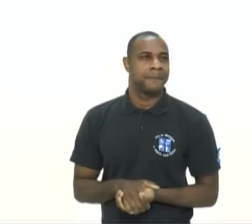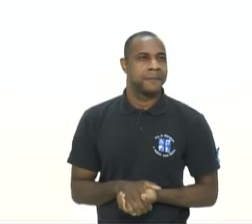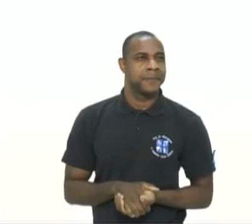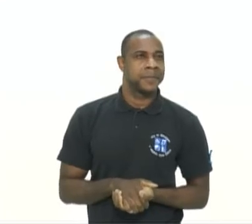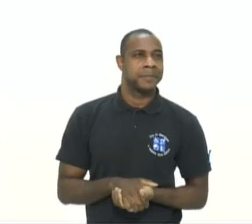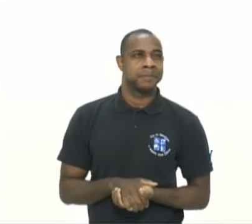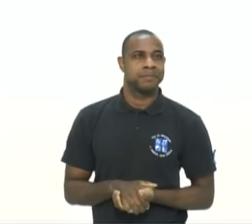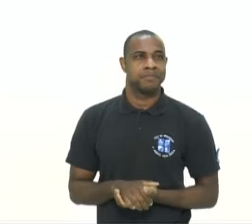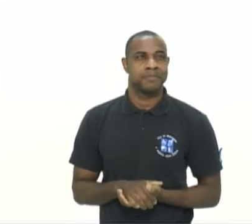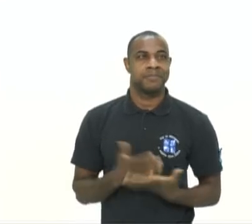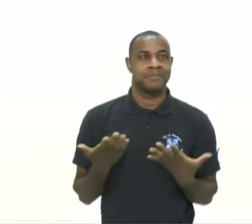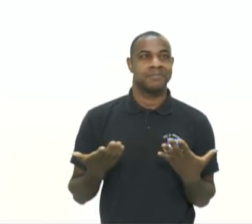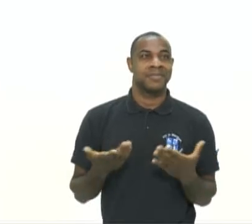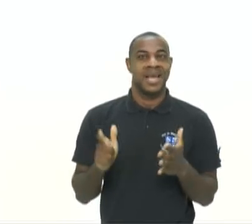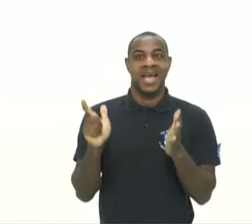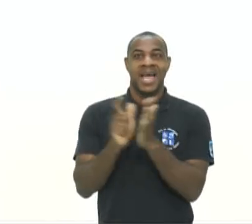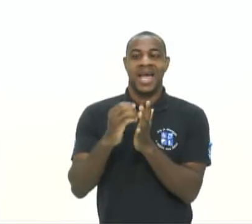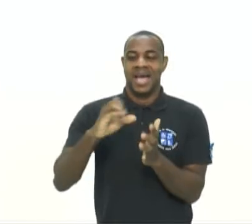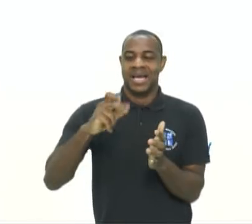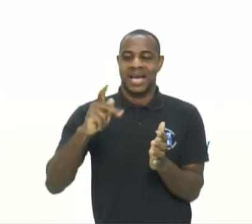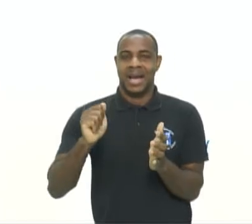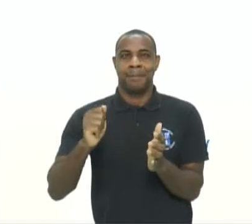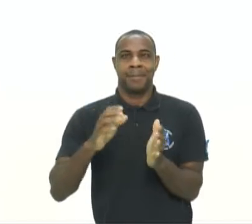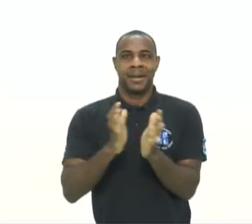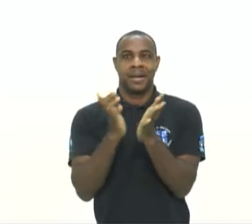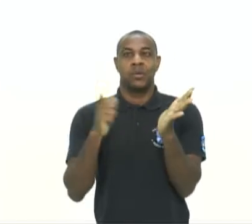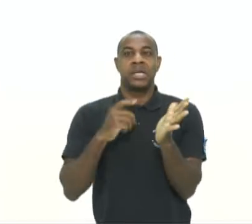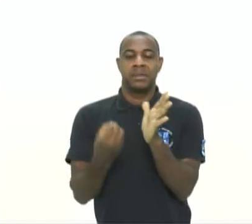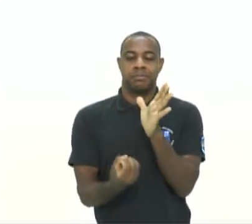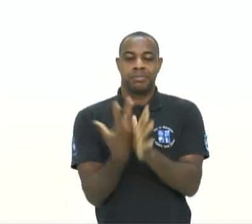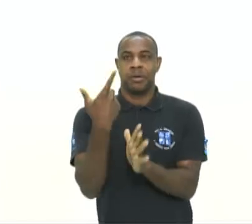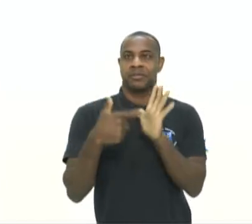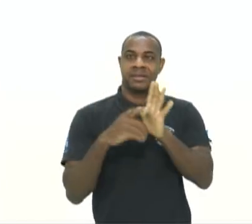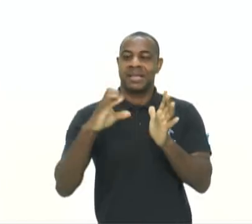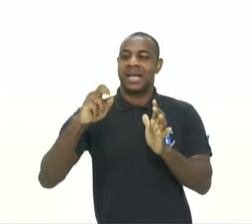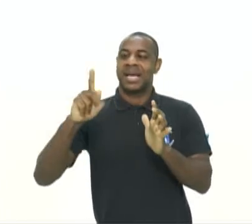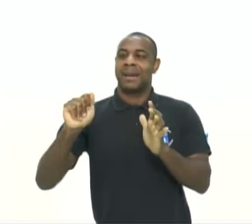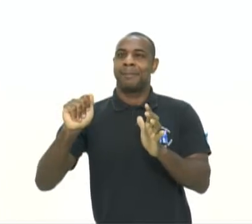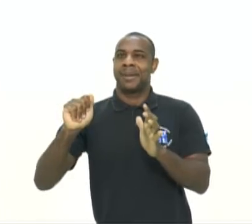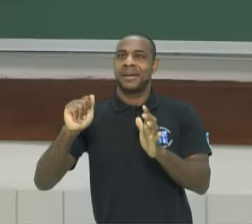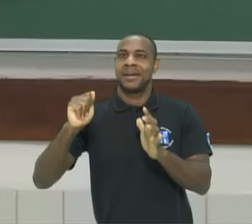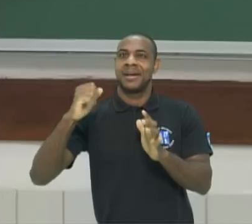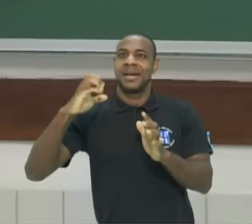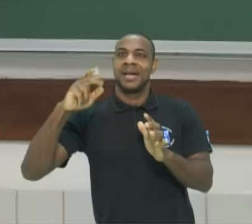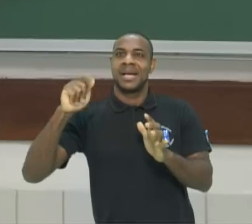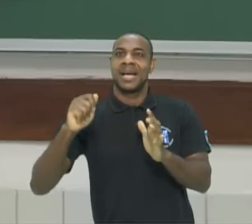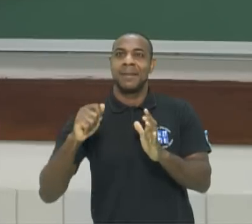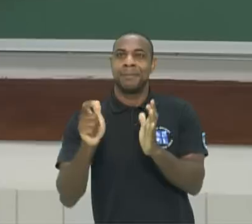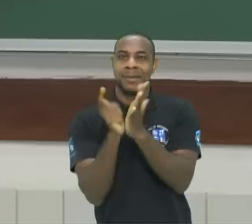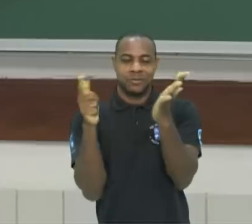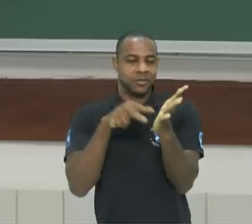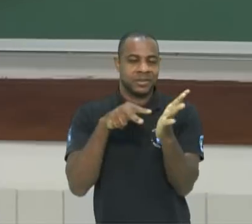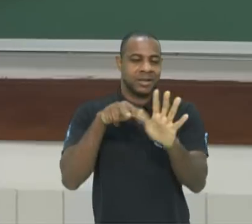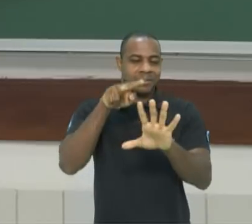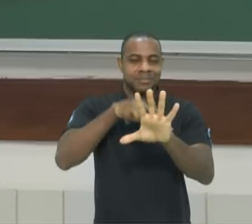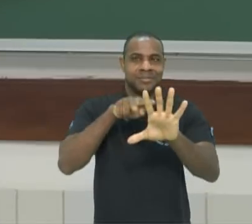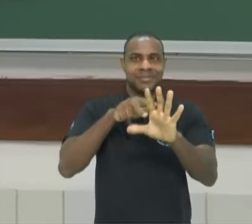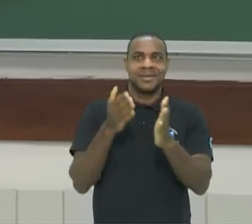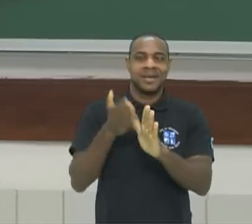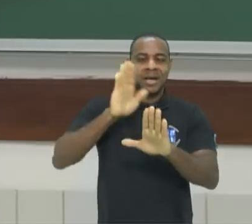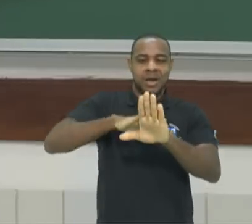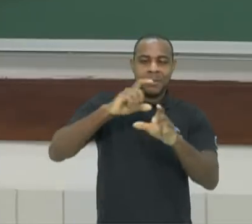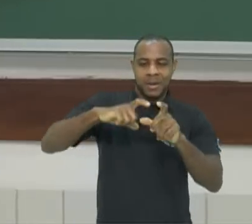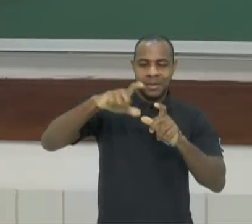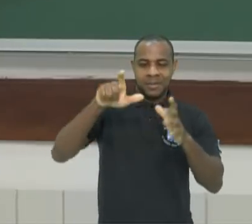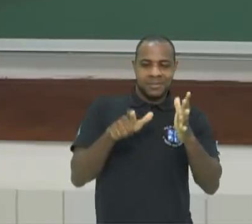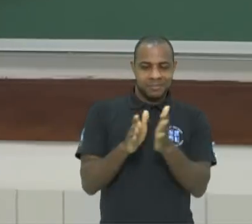Os componentes da capa do jornal. O que aparece na capa de jornal? Aquilo que sempre vai estar lá e que de vez em quando tem jornal que põe, tem